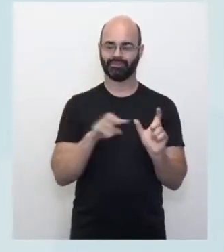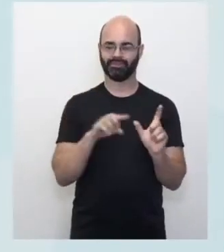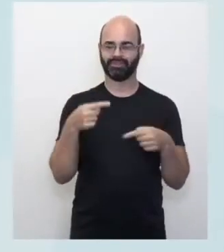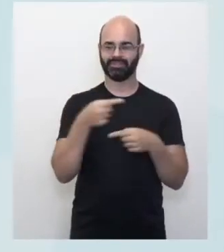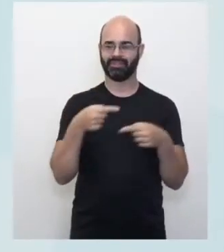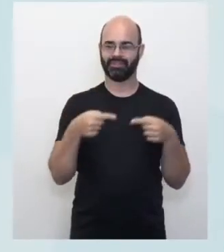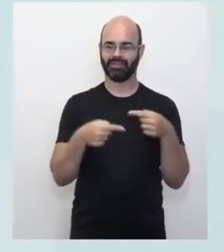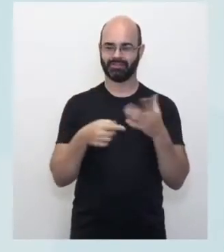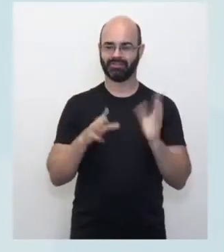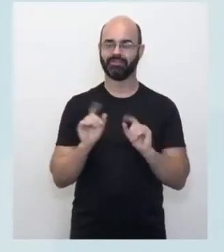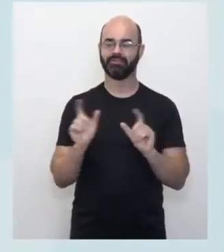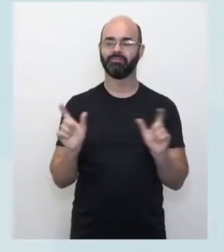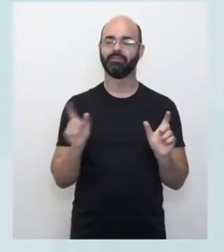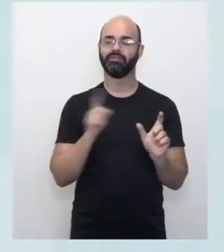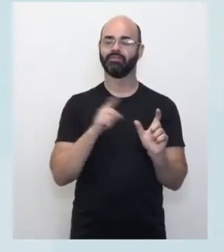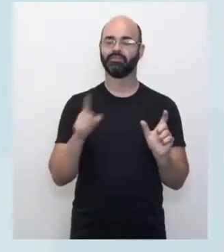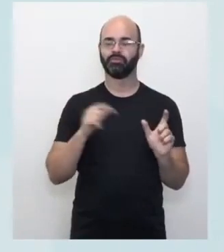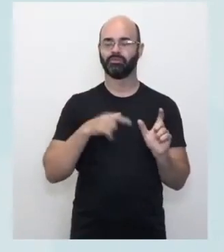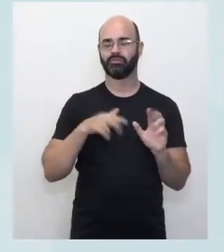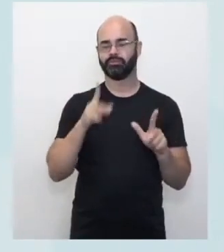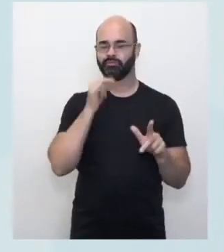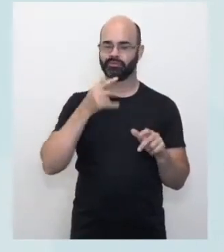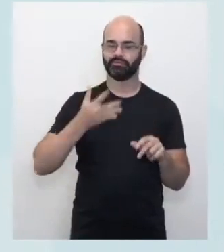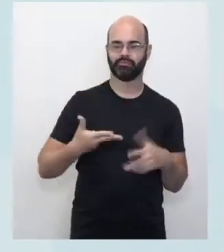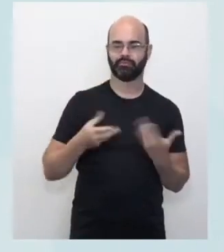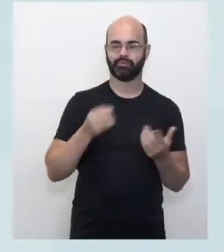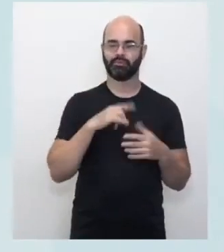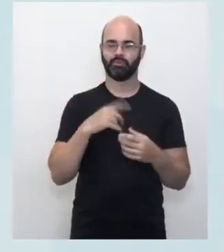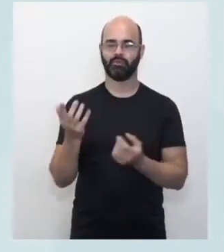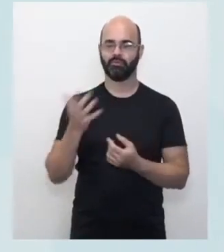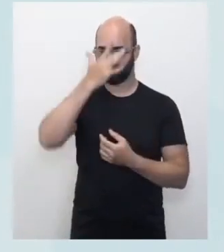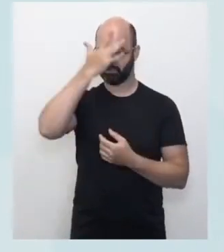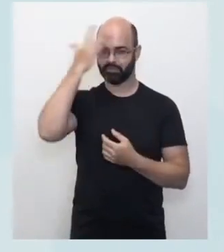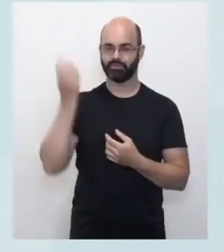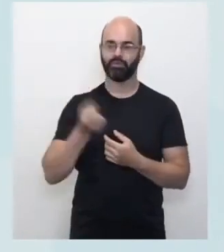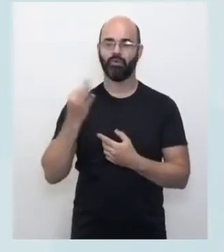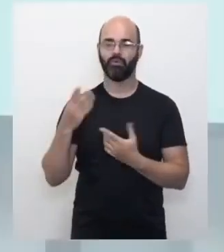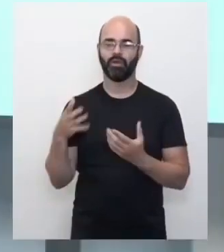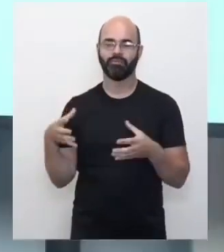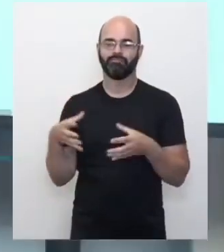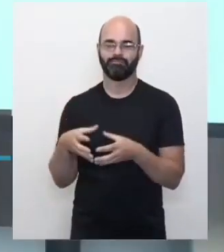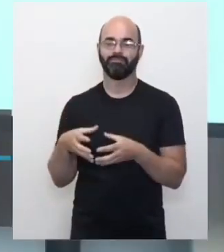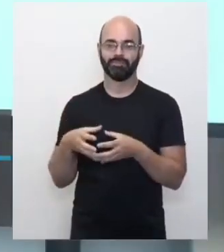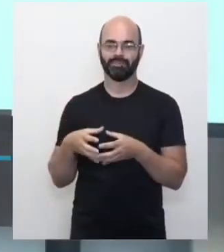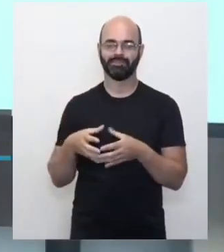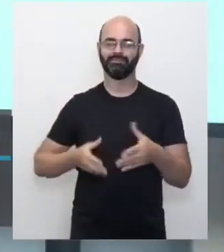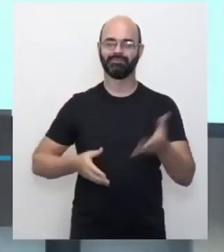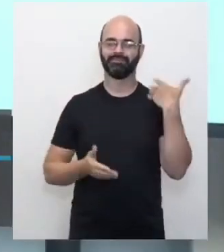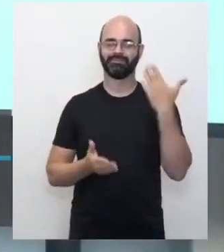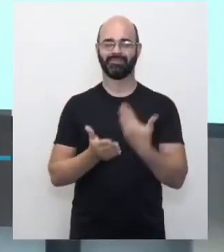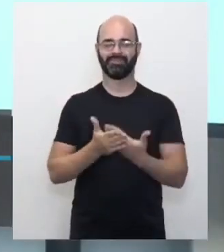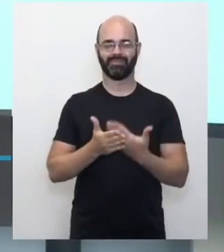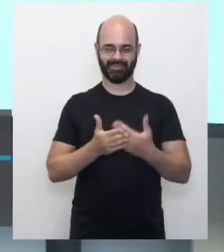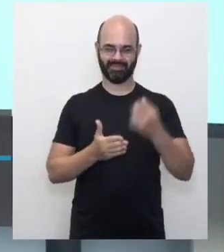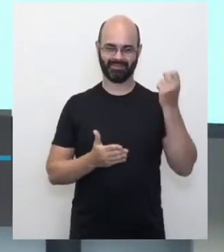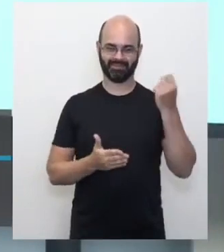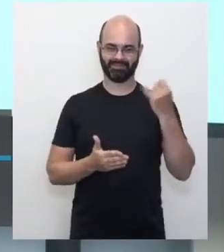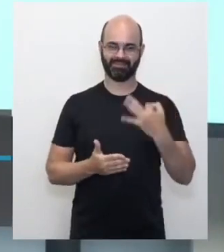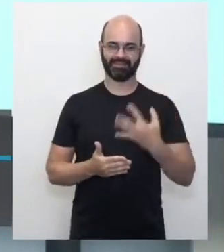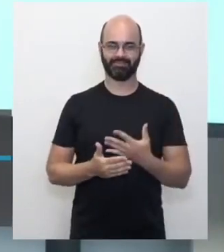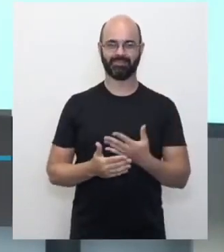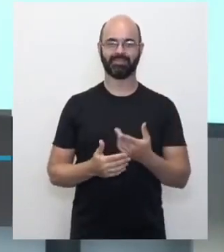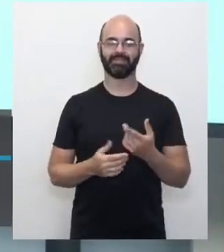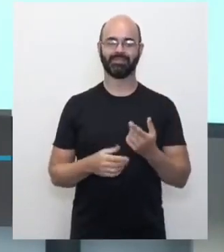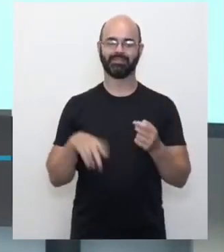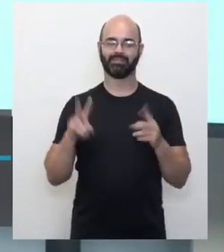natureza diferentes, como velocidade e densidade demográfica. Então, como citado na última aula, a gente vai estar falando de razão, onde